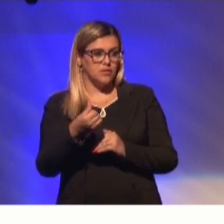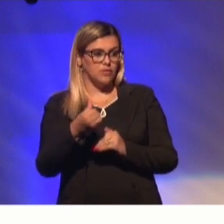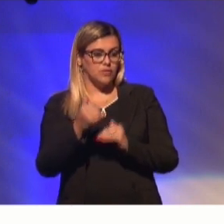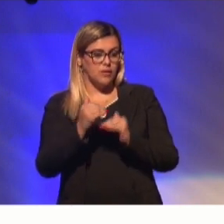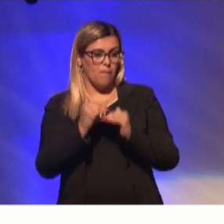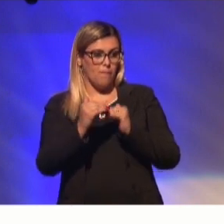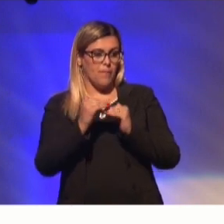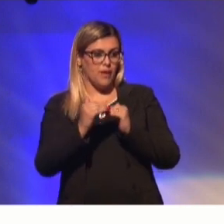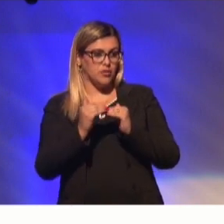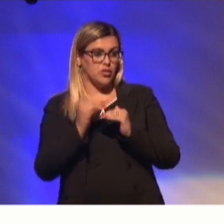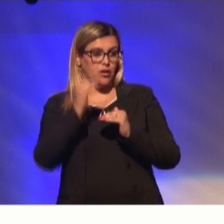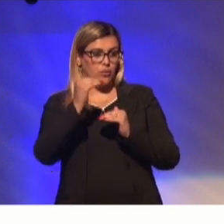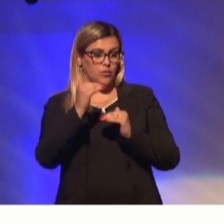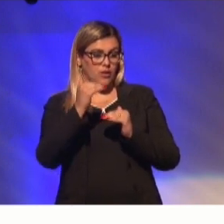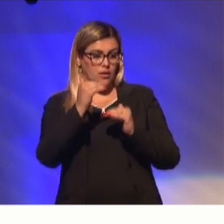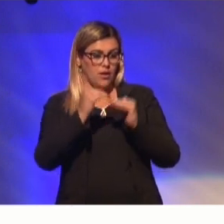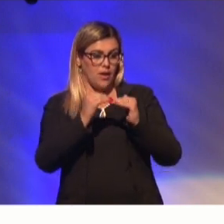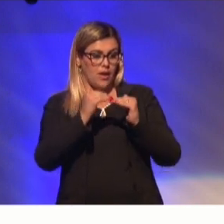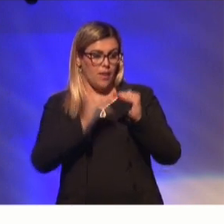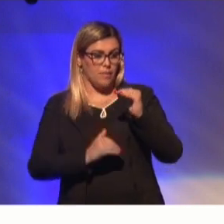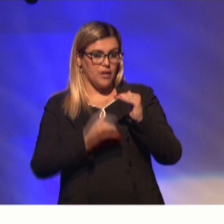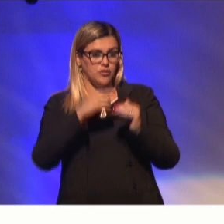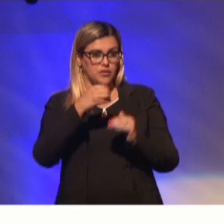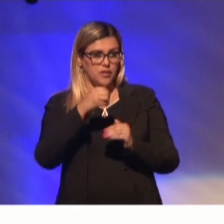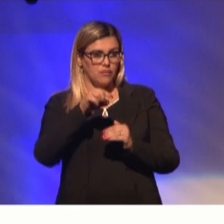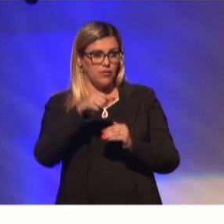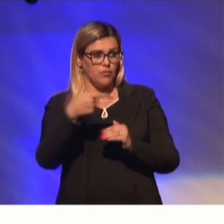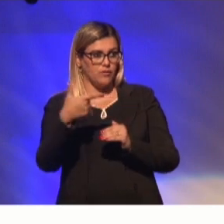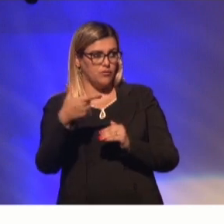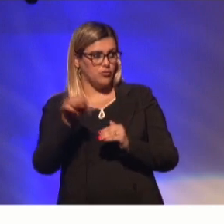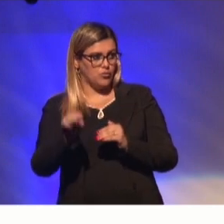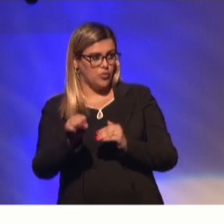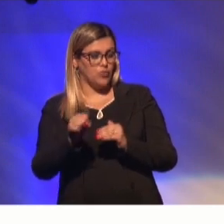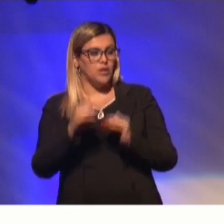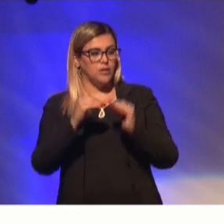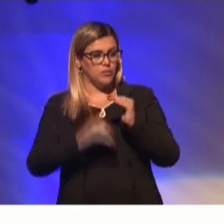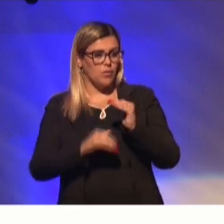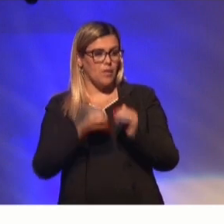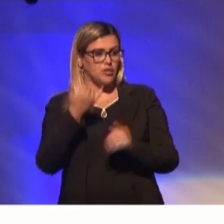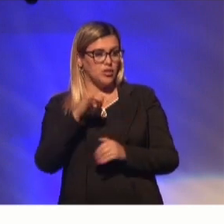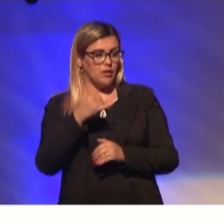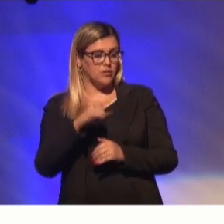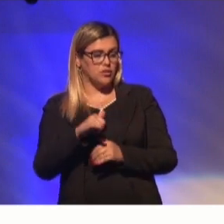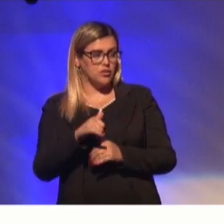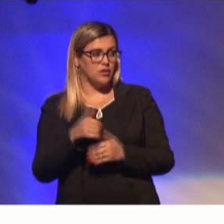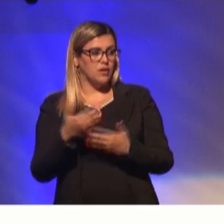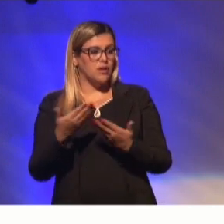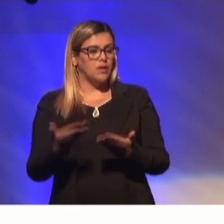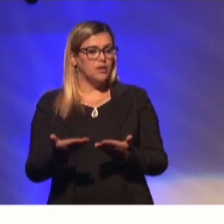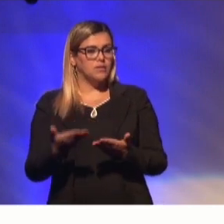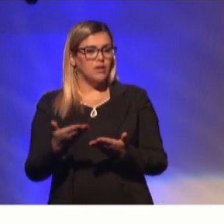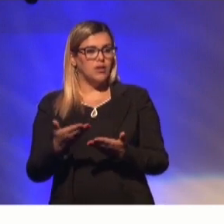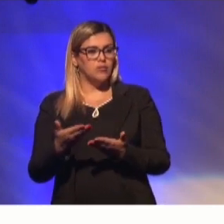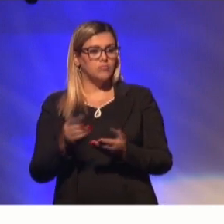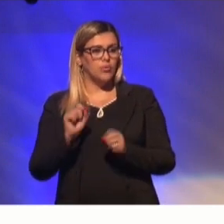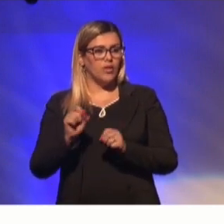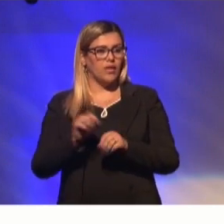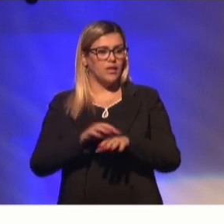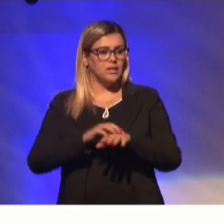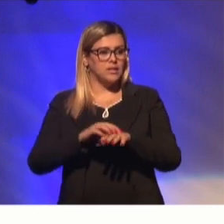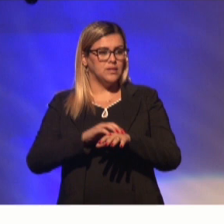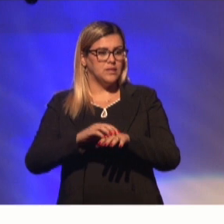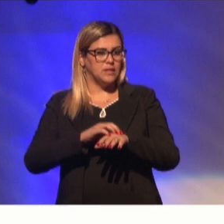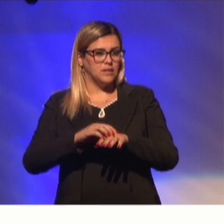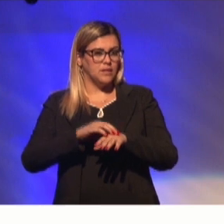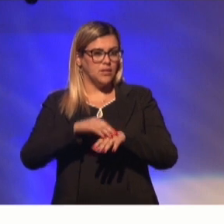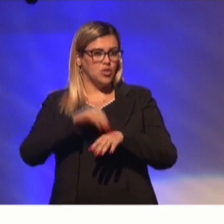alta energia. Abaixo de 0,28, você está usando baixa energia. Bem, então as irritações de pele vai ficar